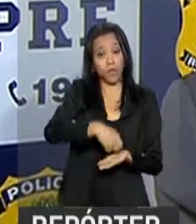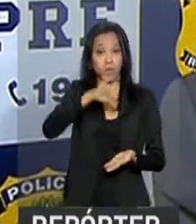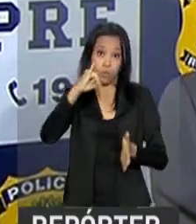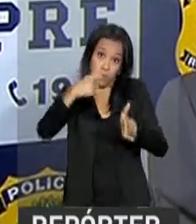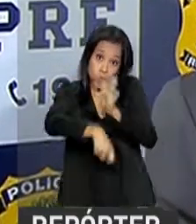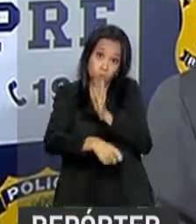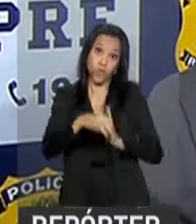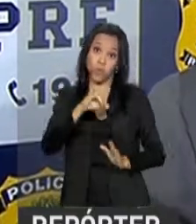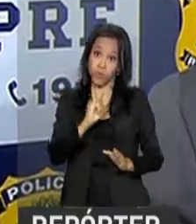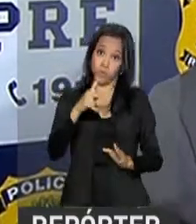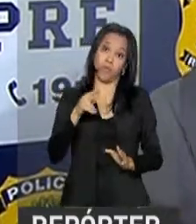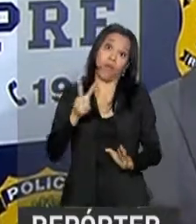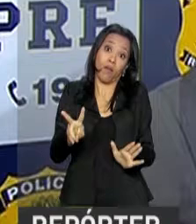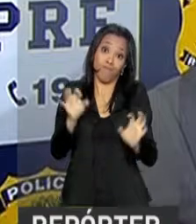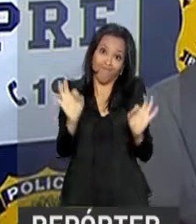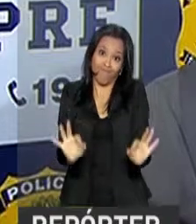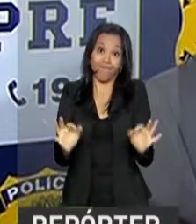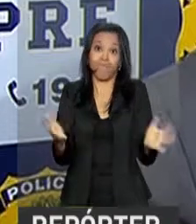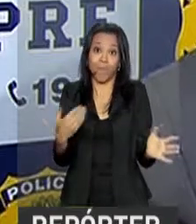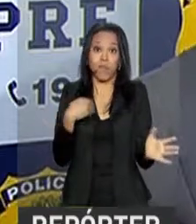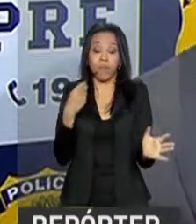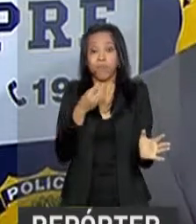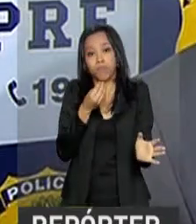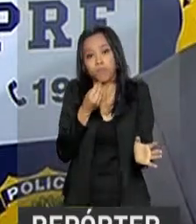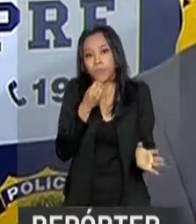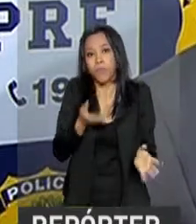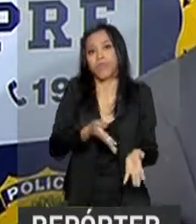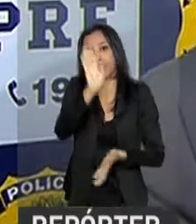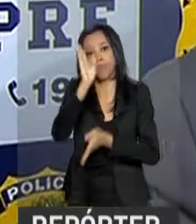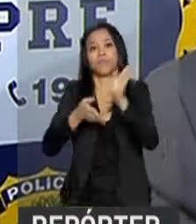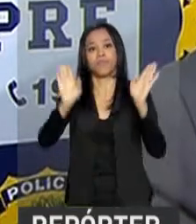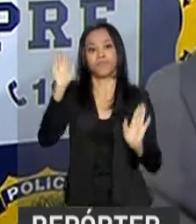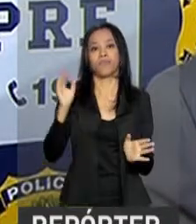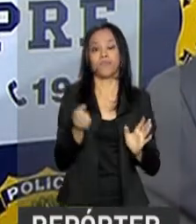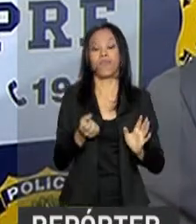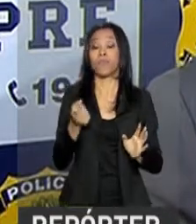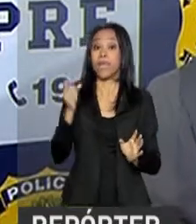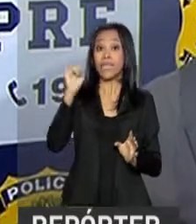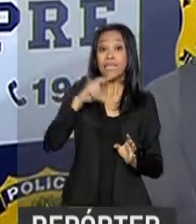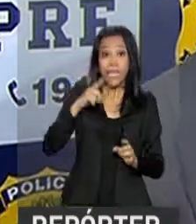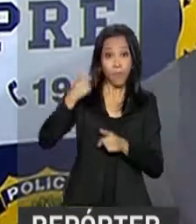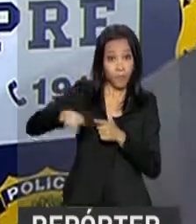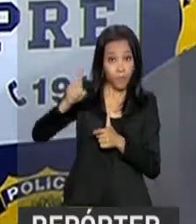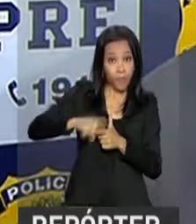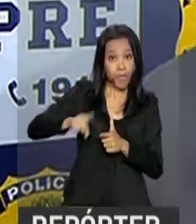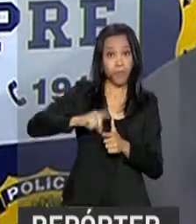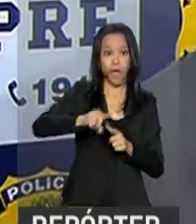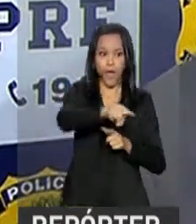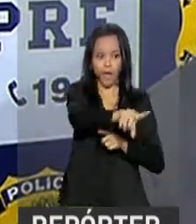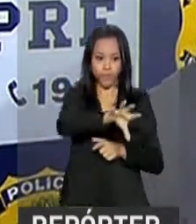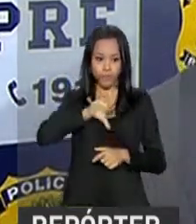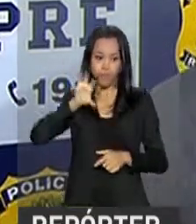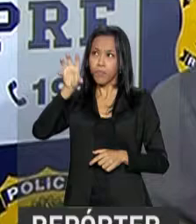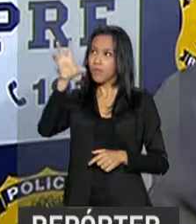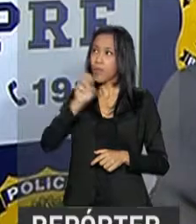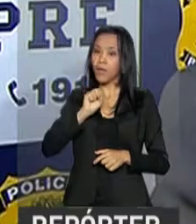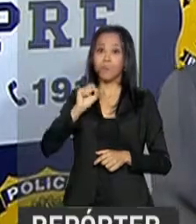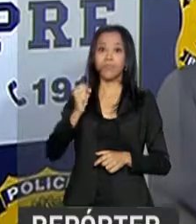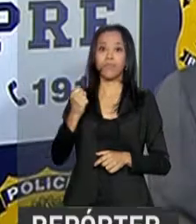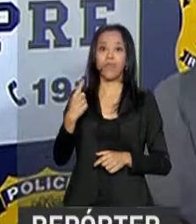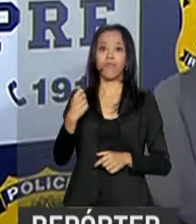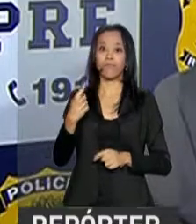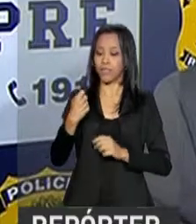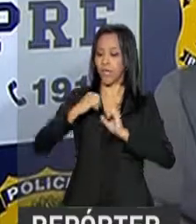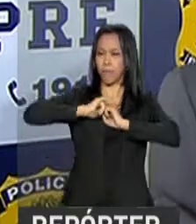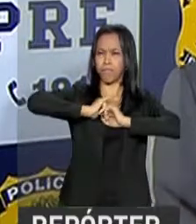nas nossas estradas e ao mesmo tempo que ele diz olha tem problema aí emite um sinal para 200 um raio de 200 km a